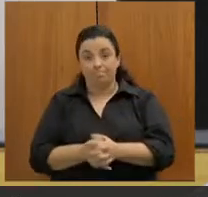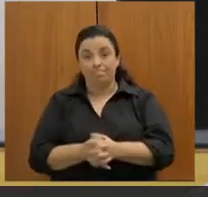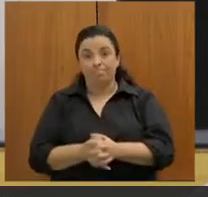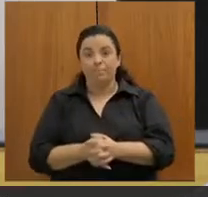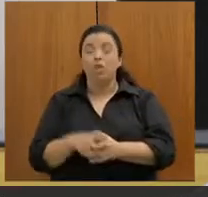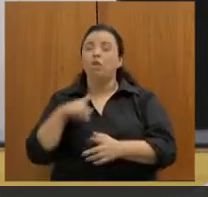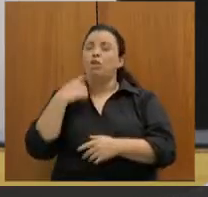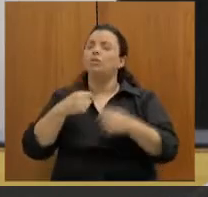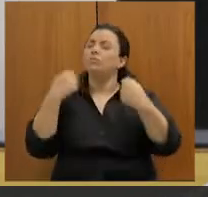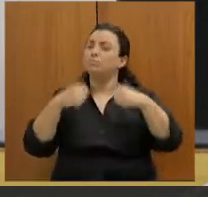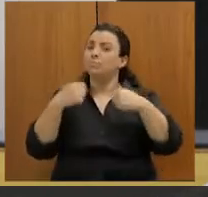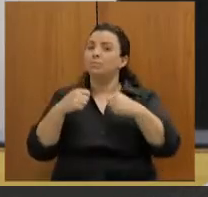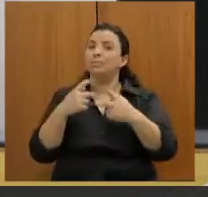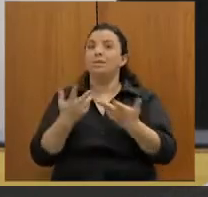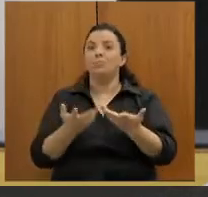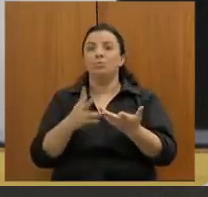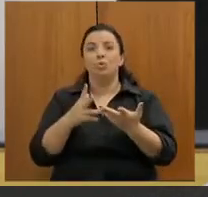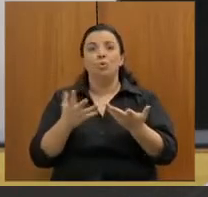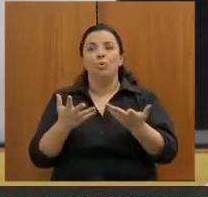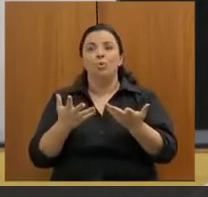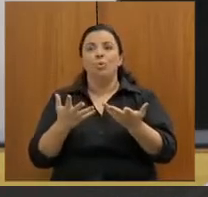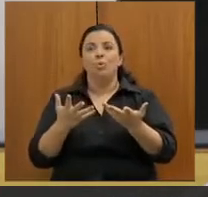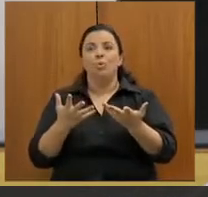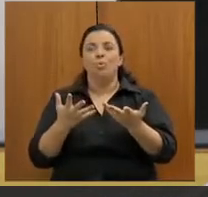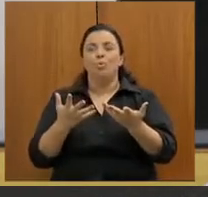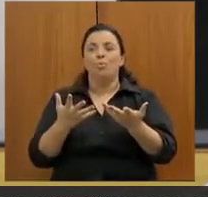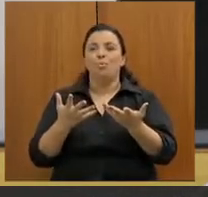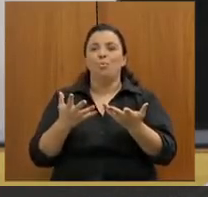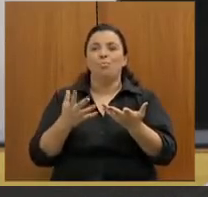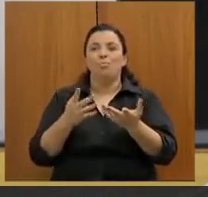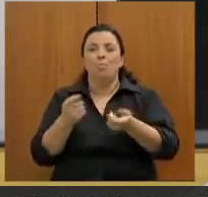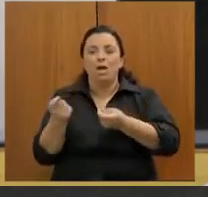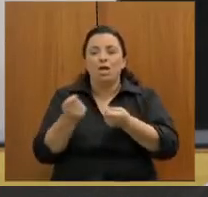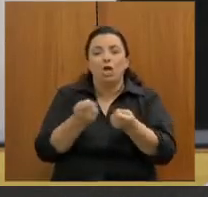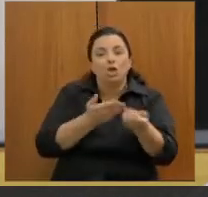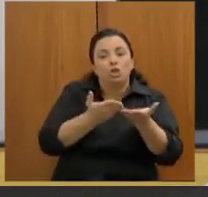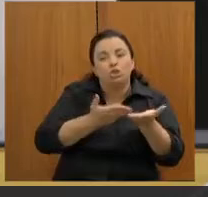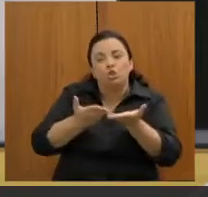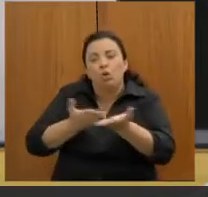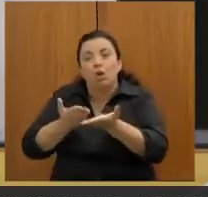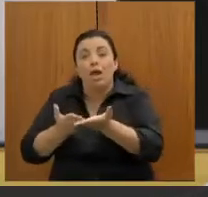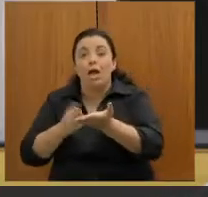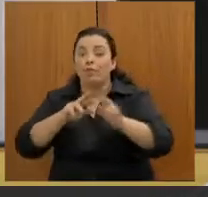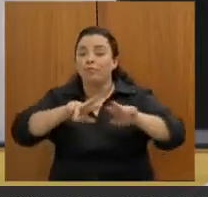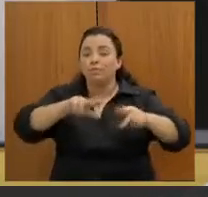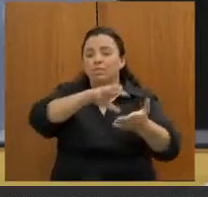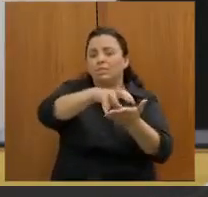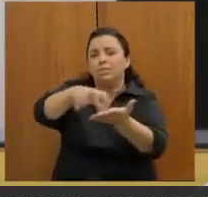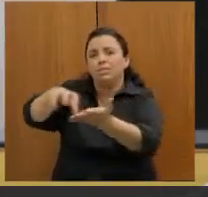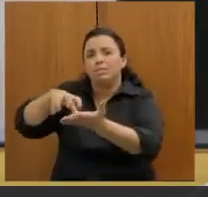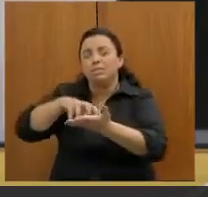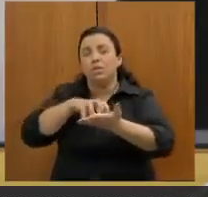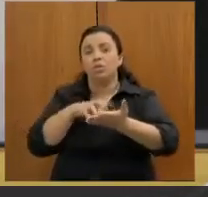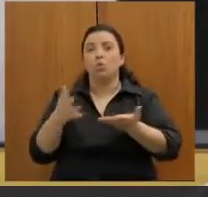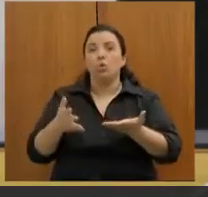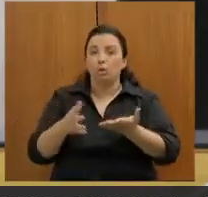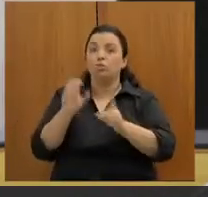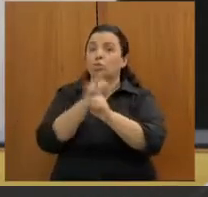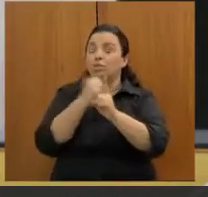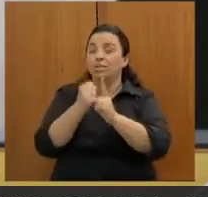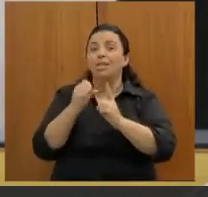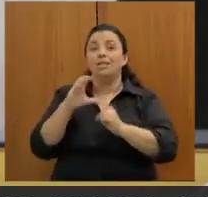vamos assim dizer articulando vários setores e instituições sociedade civil para fazer o enfrentamento